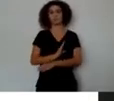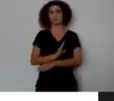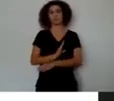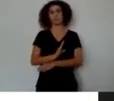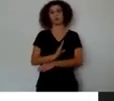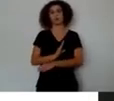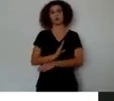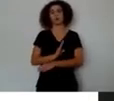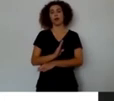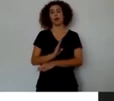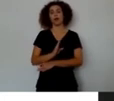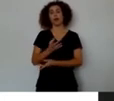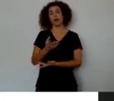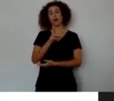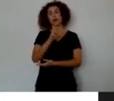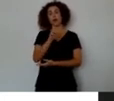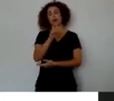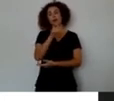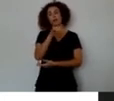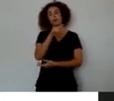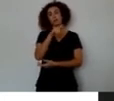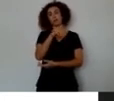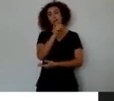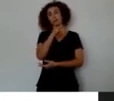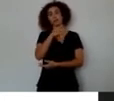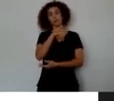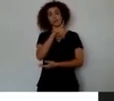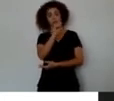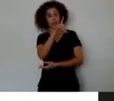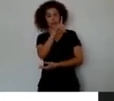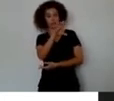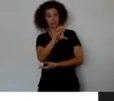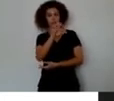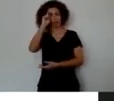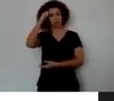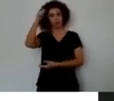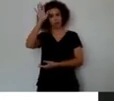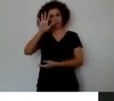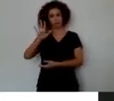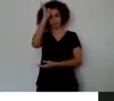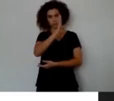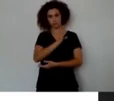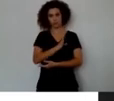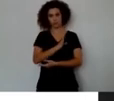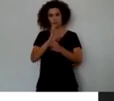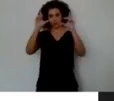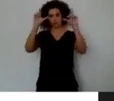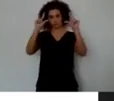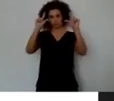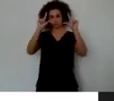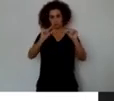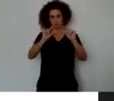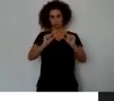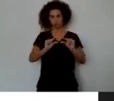A religiosidade afro-brasileira, ela vem sendo escamoteada. E ela reflete para mim um